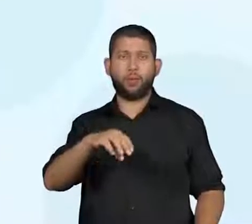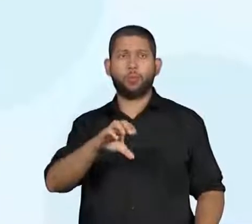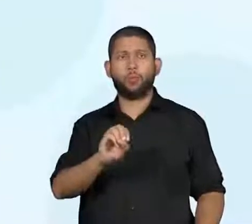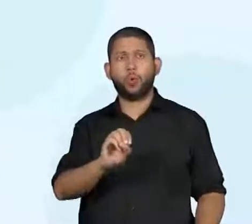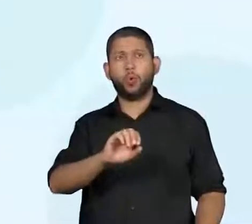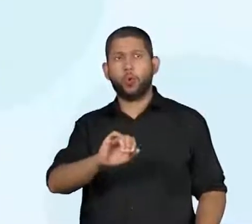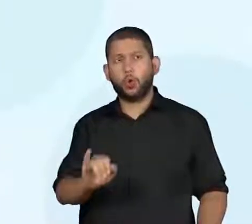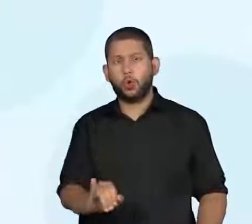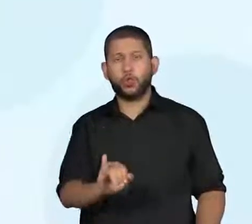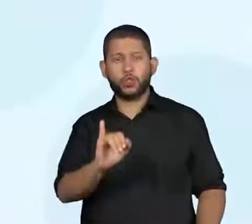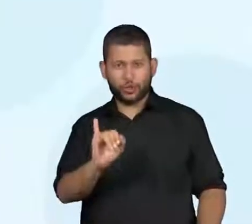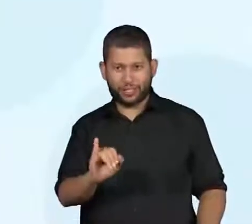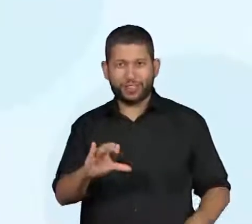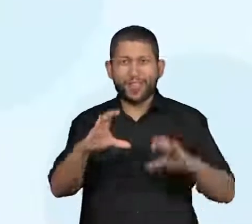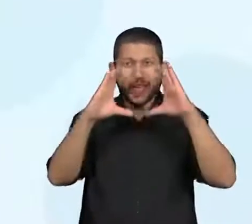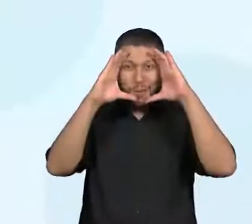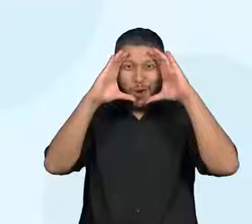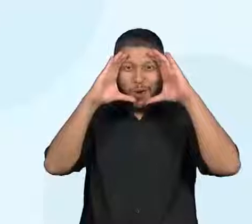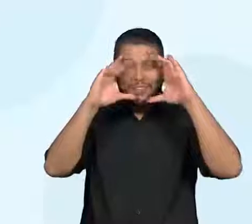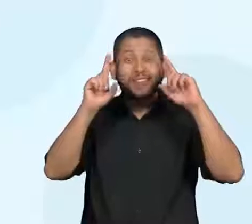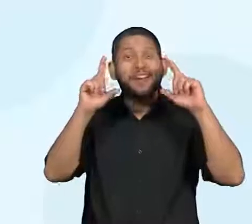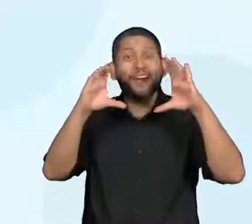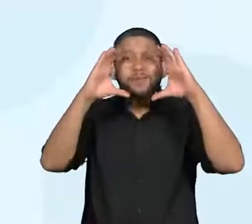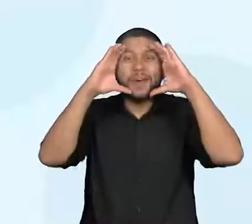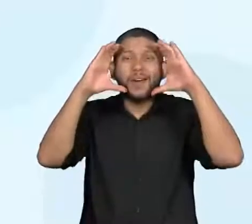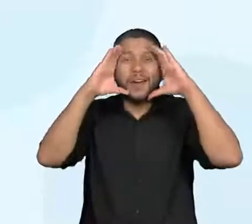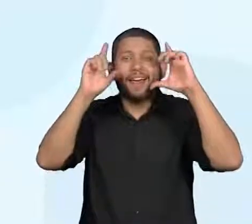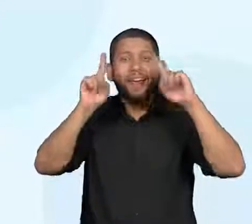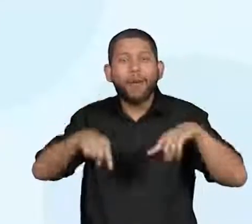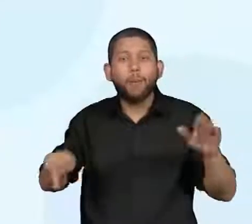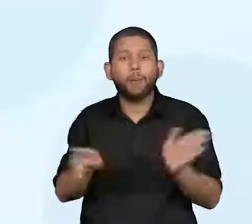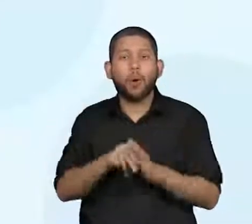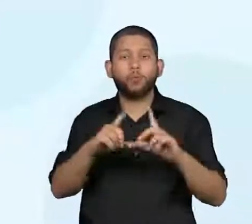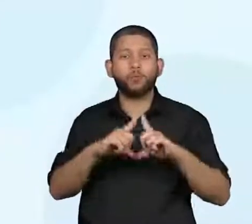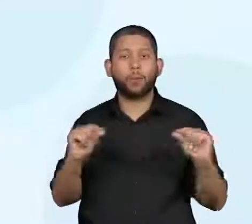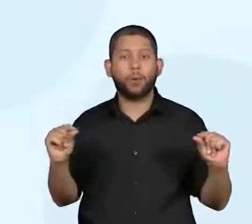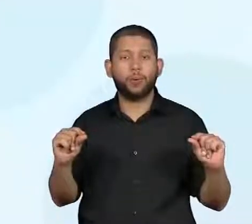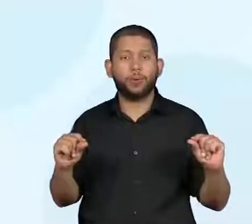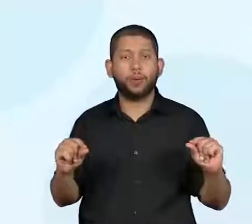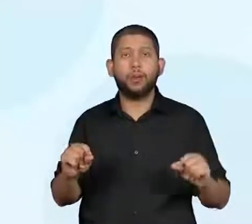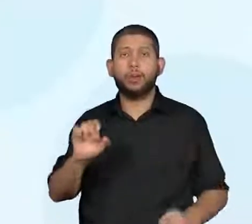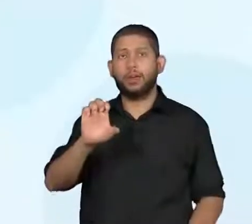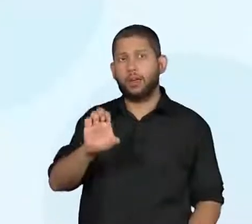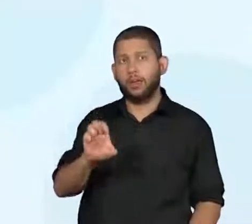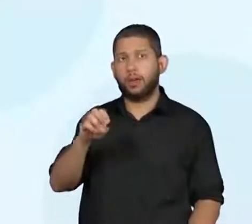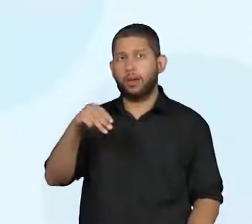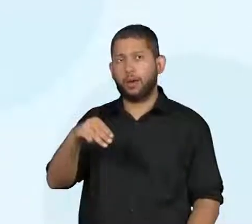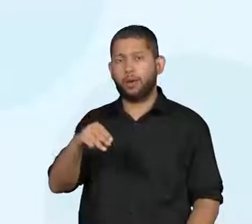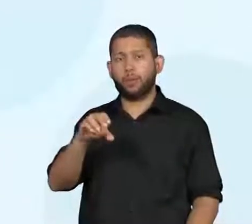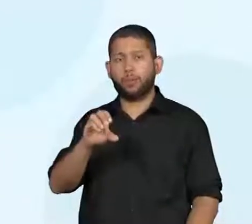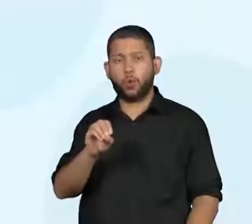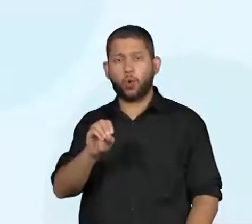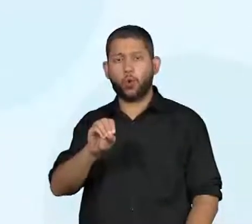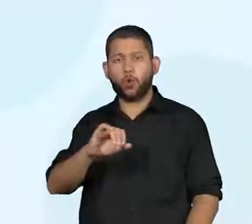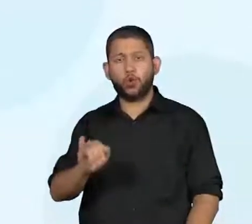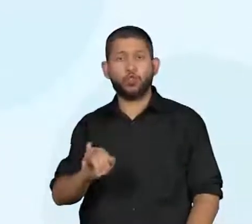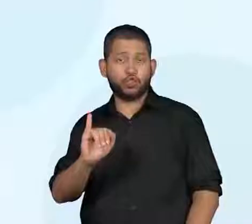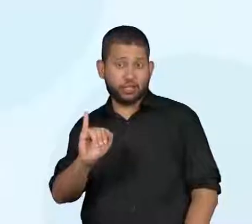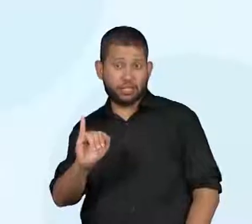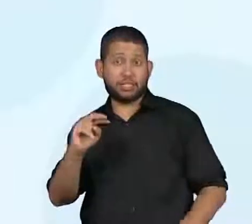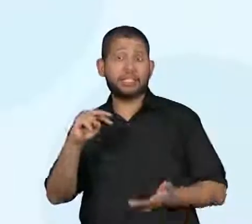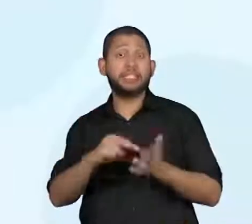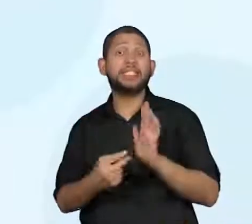originários do Japão? A origem da palavra é a união dos elementos e imagem.